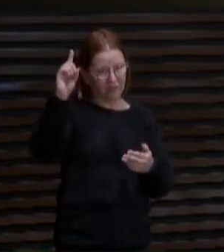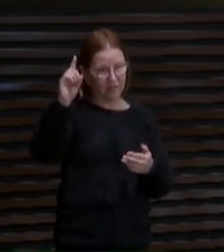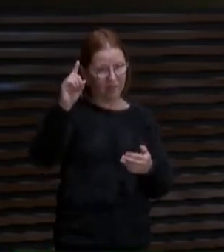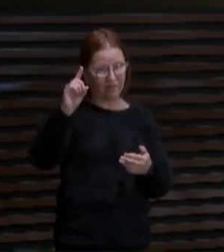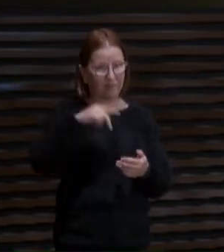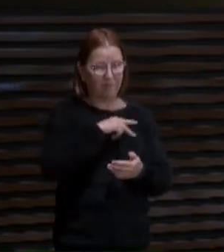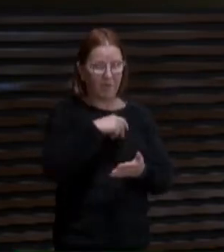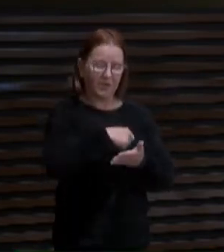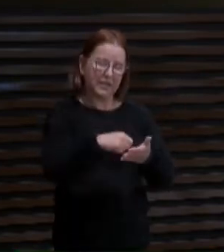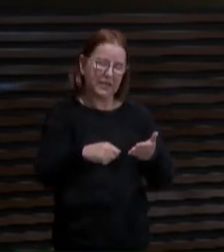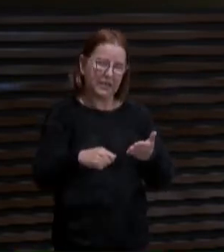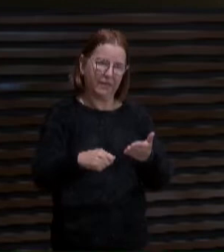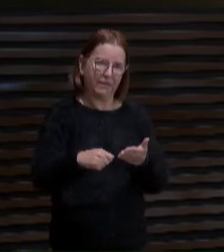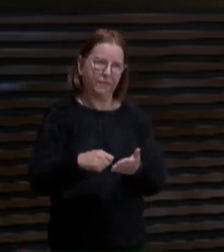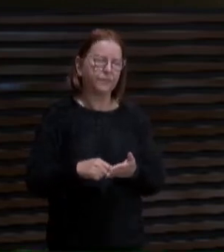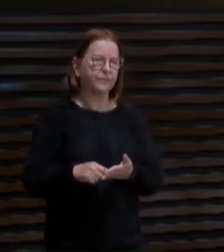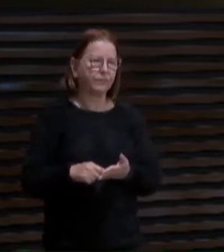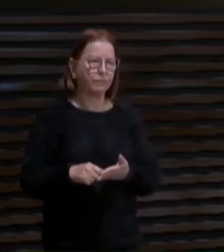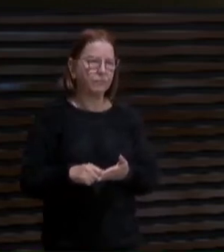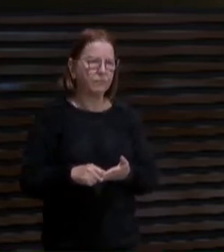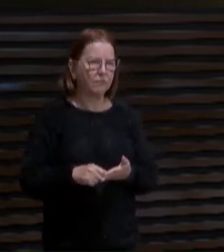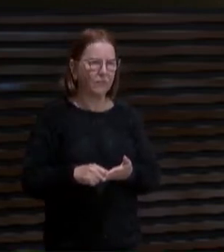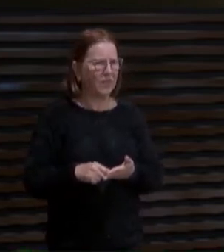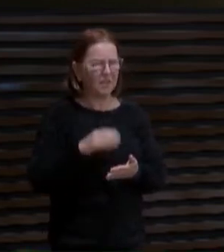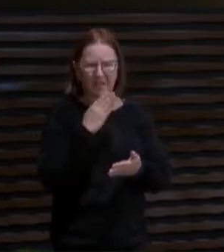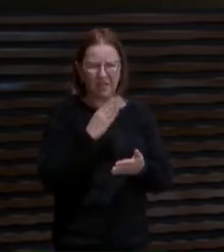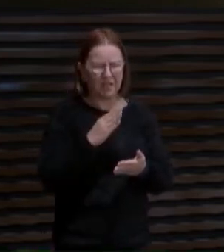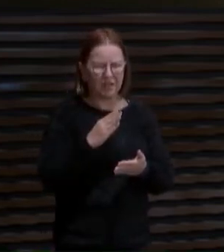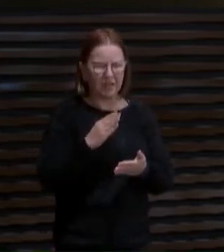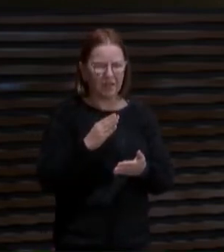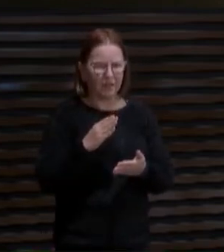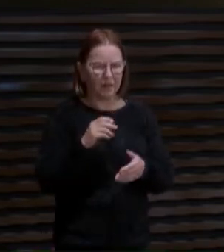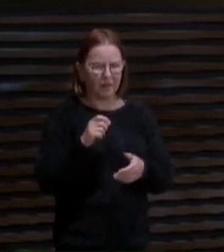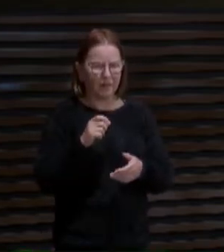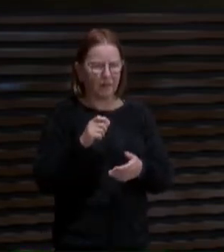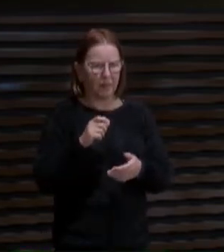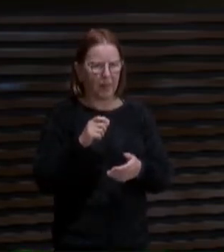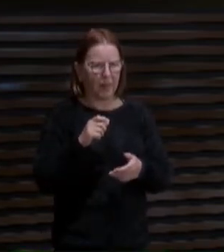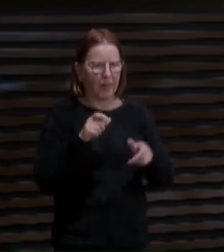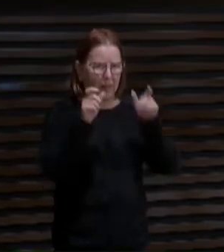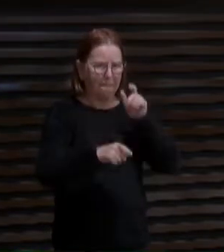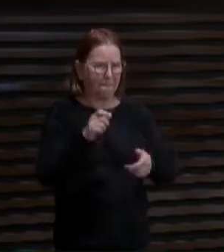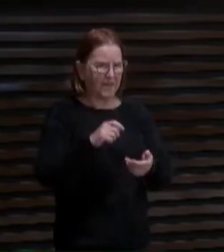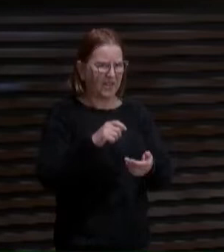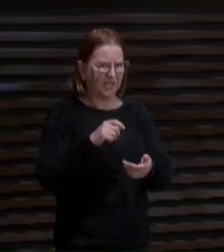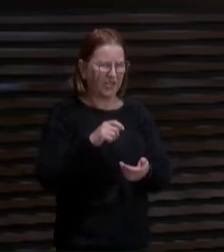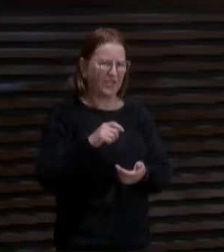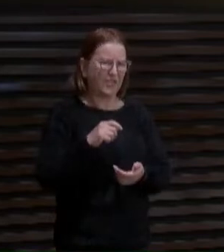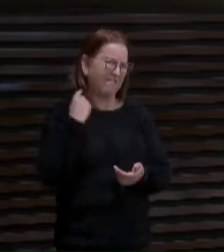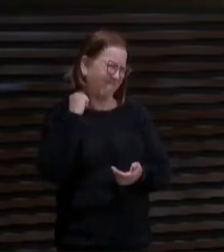coloca assim ó Não vos enganeis nem impuros nem idólatras